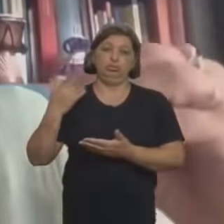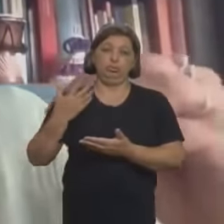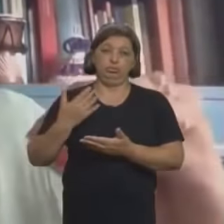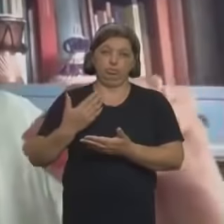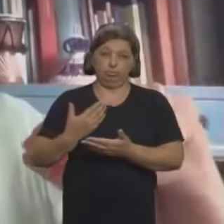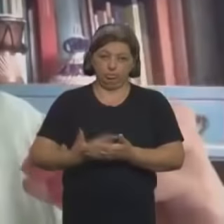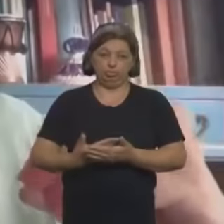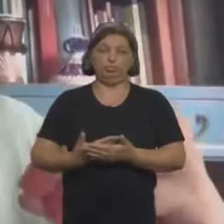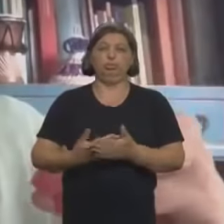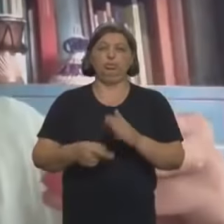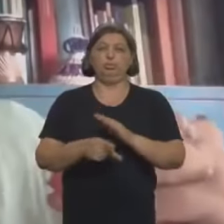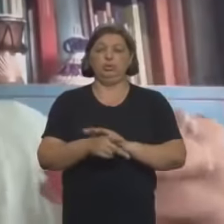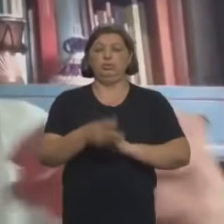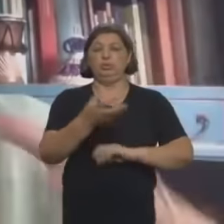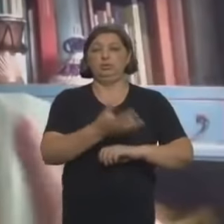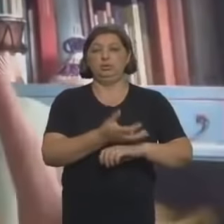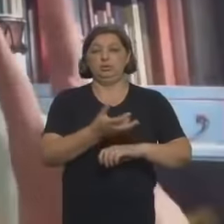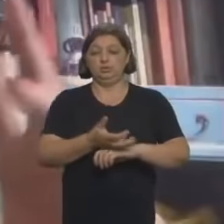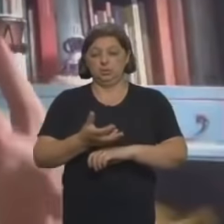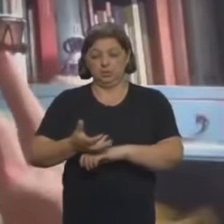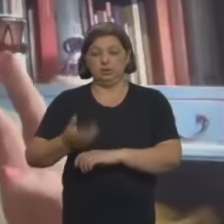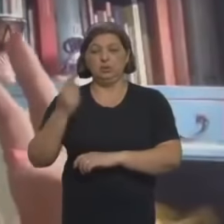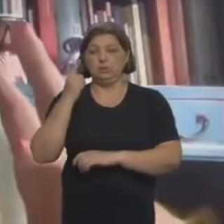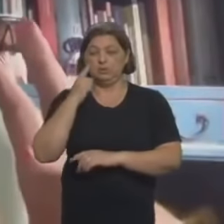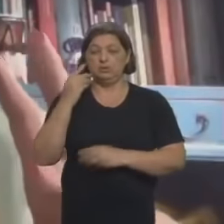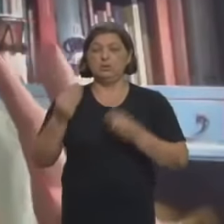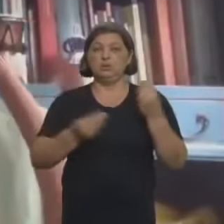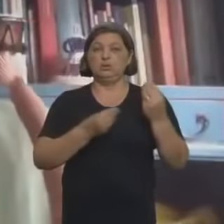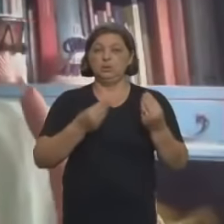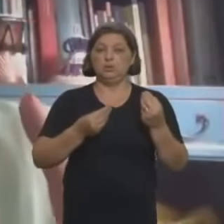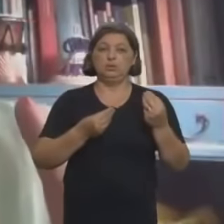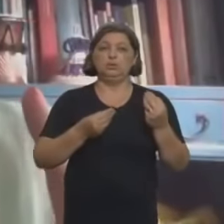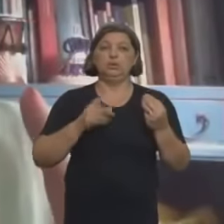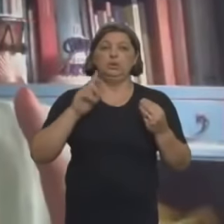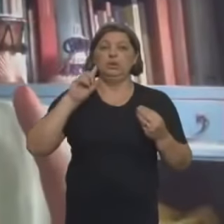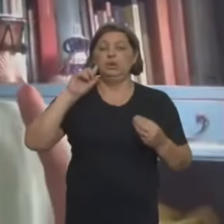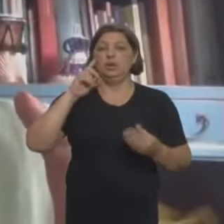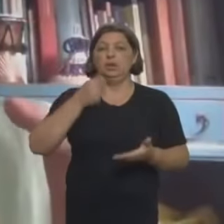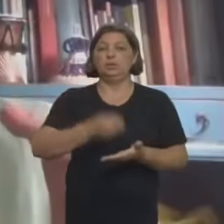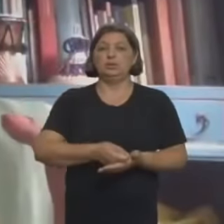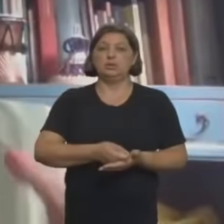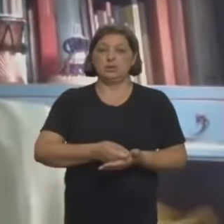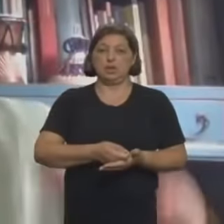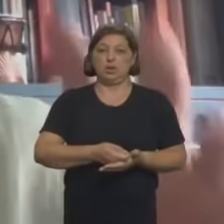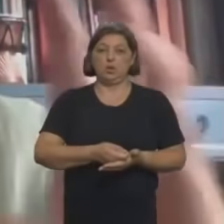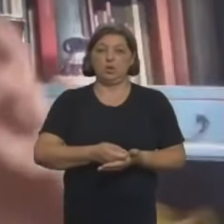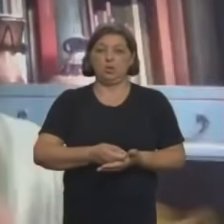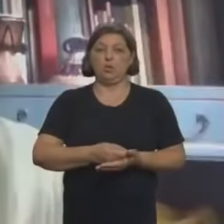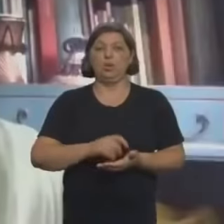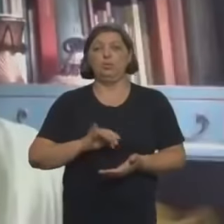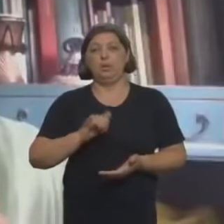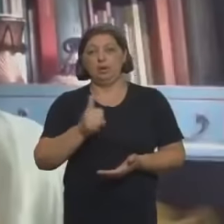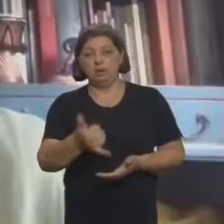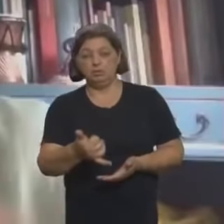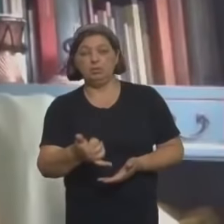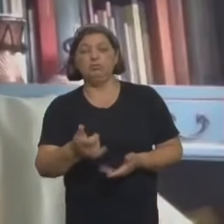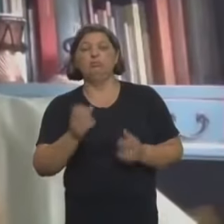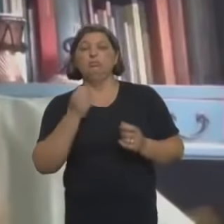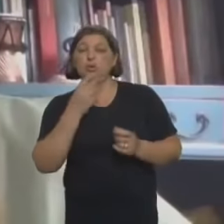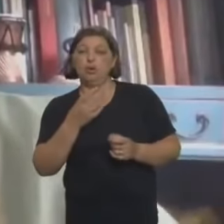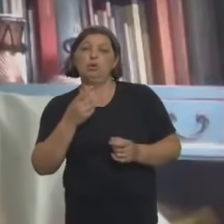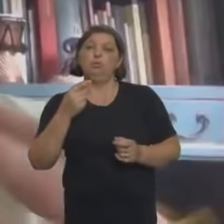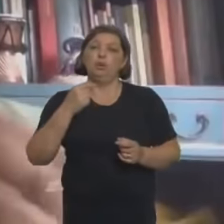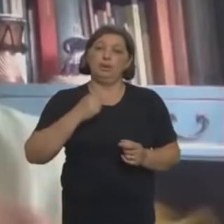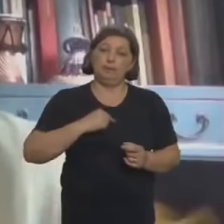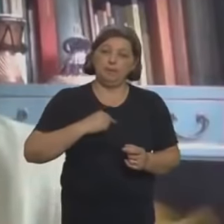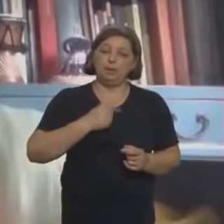acompanhando ali as unidades, sempre pensando, né, nessas tomadas de decisões que são proveitosas para mim e para os outros,